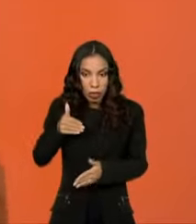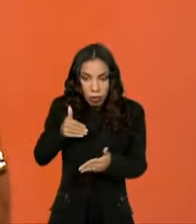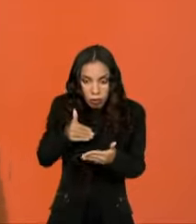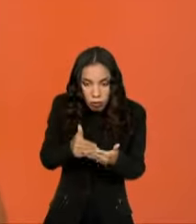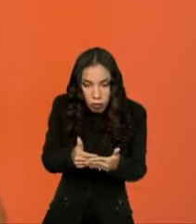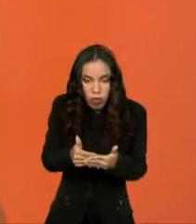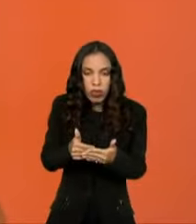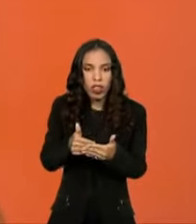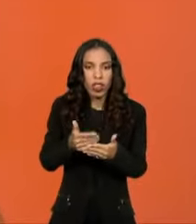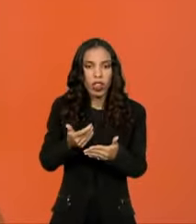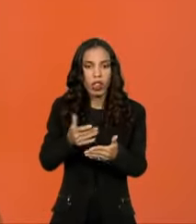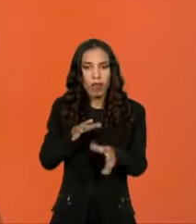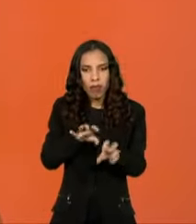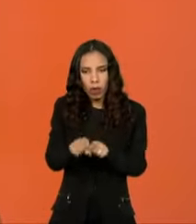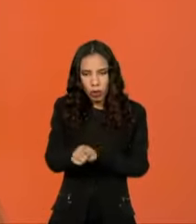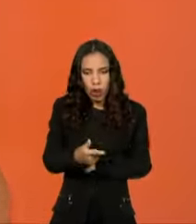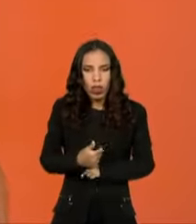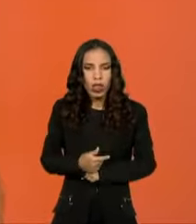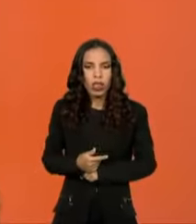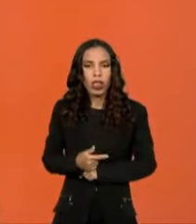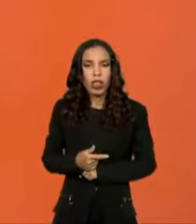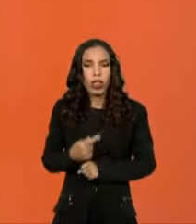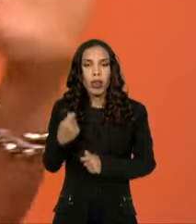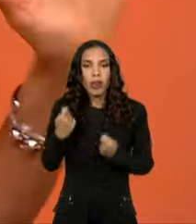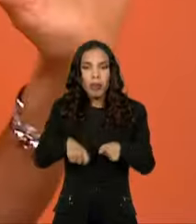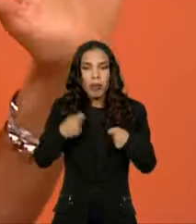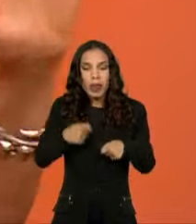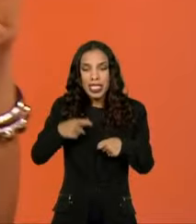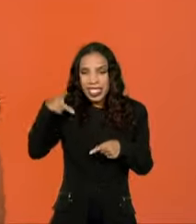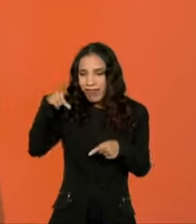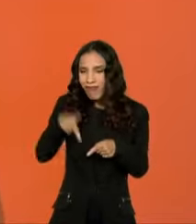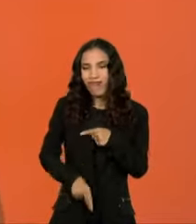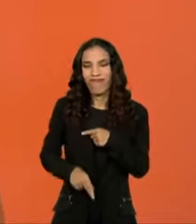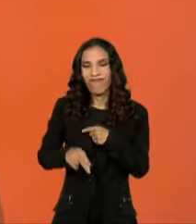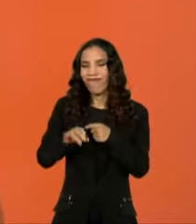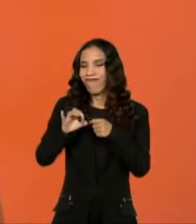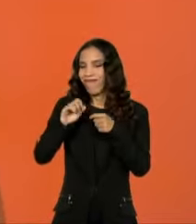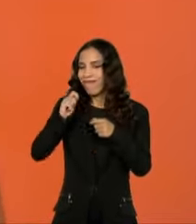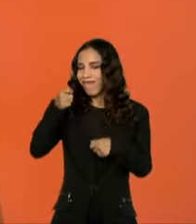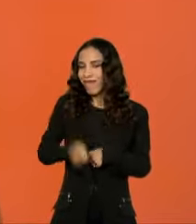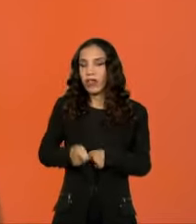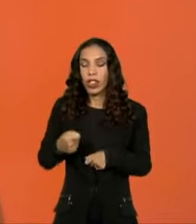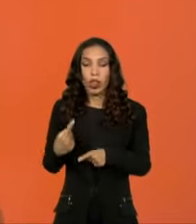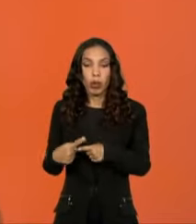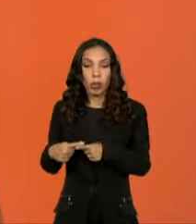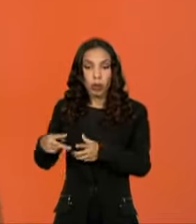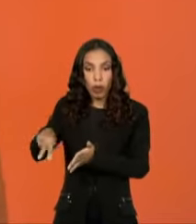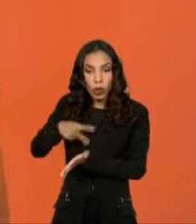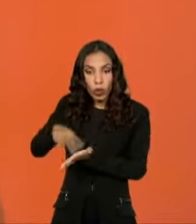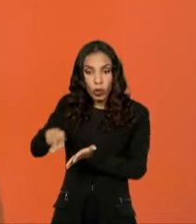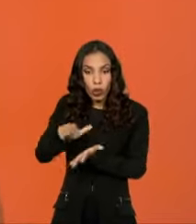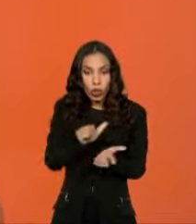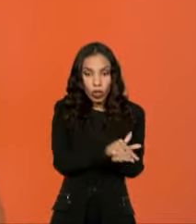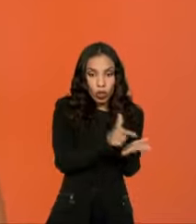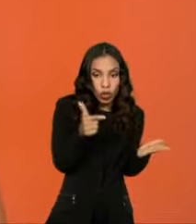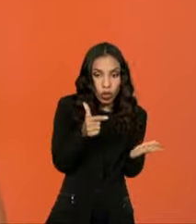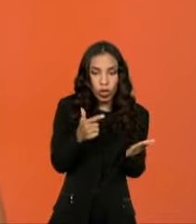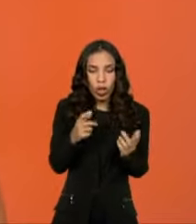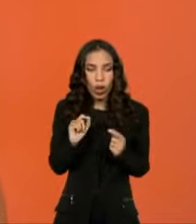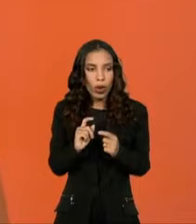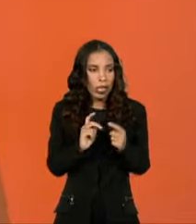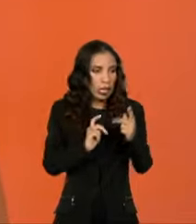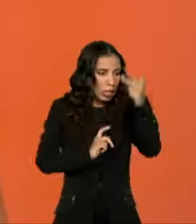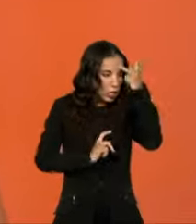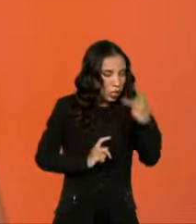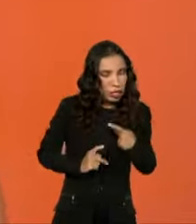comecei a trabalhar. Aí tinha que dar um corte, assim, muito radical. Porque a dança e o jornalismo são duas coisas muito egoístas,